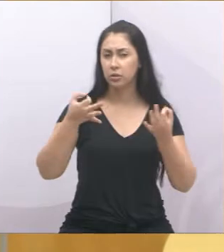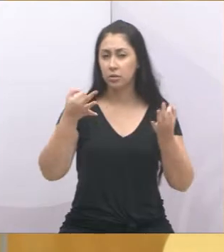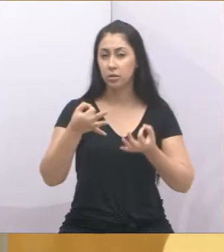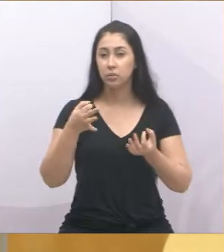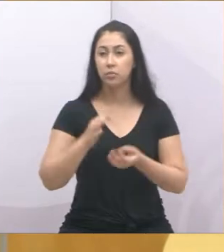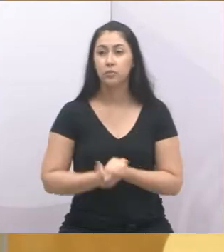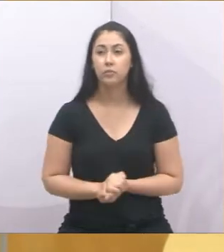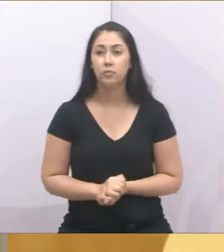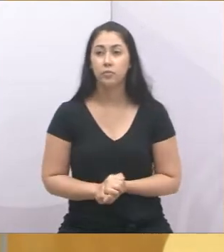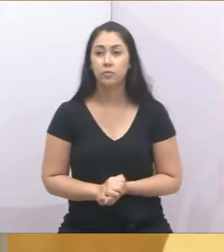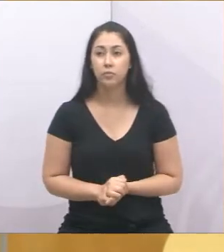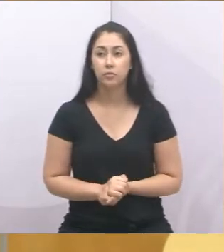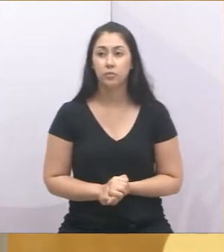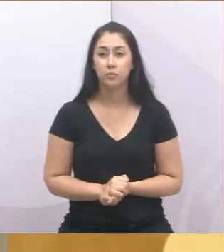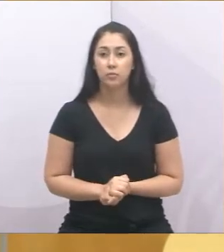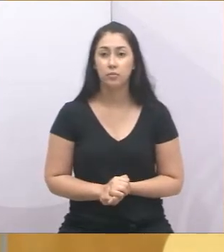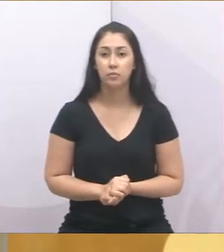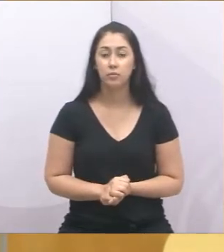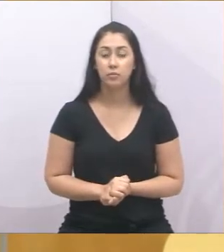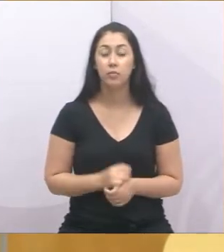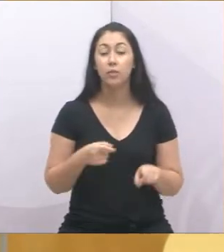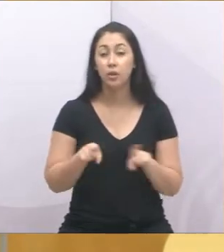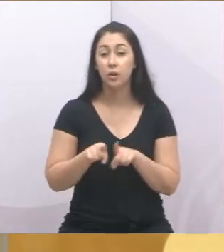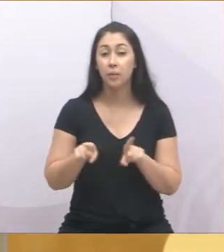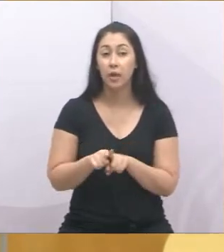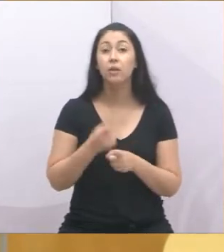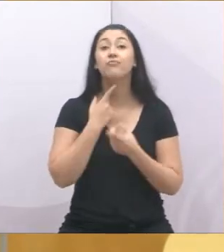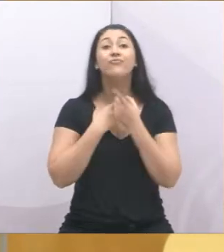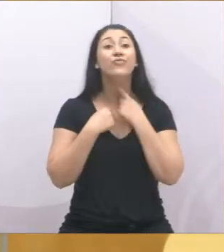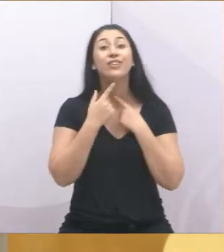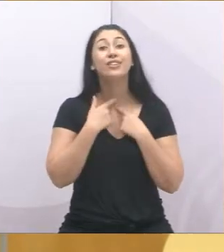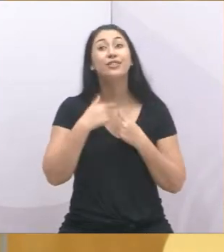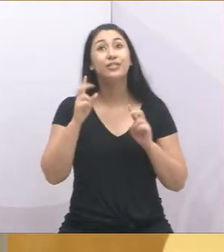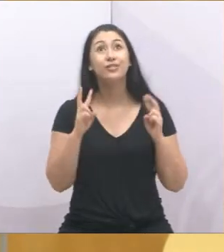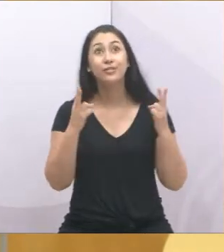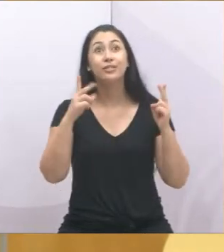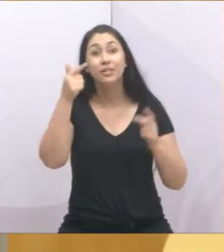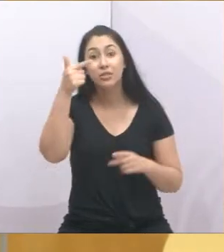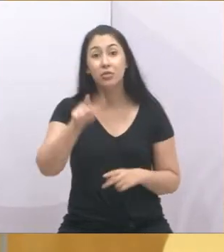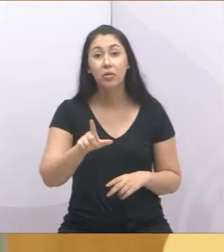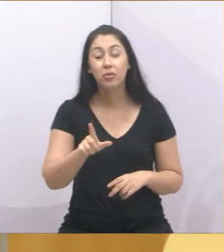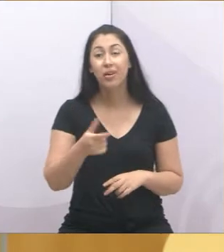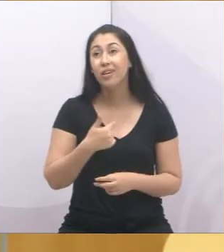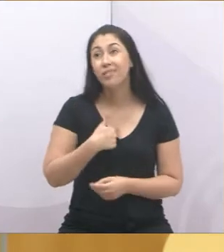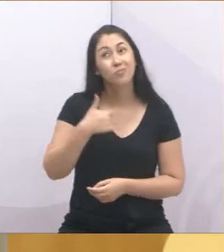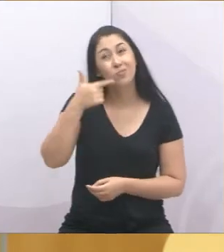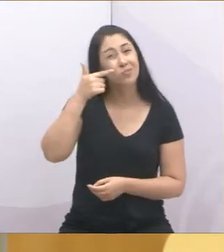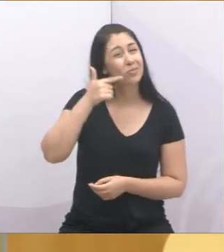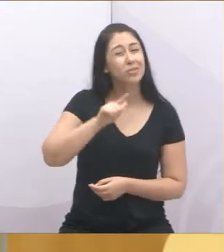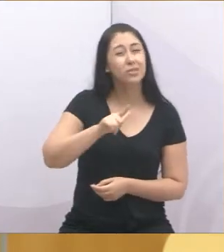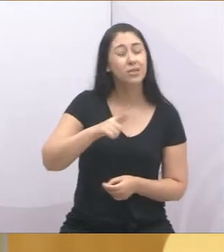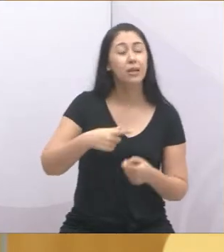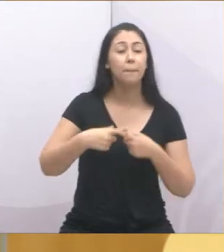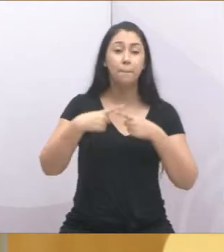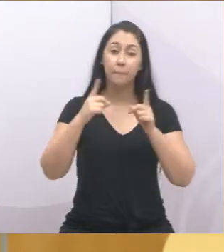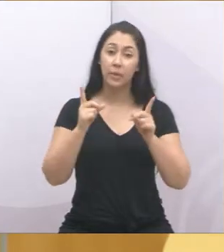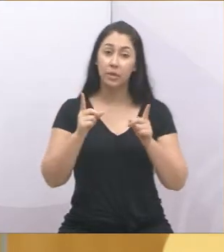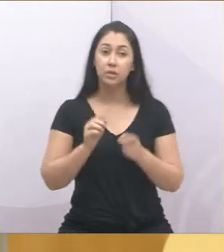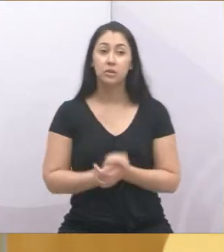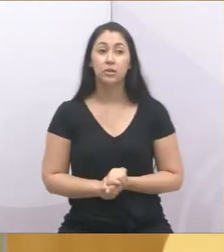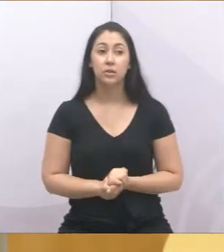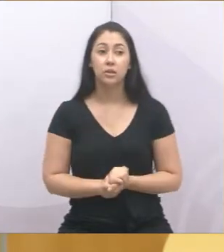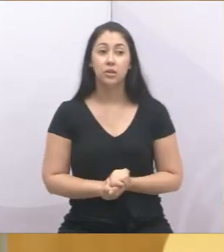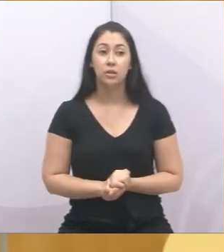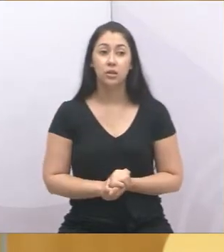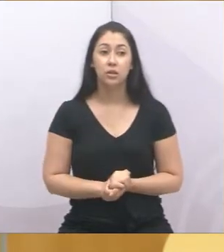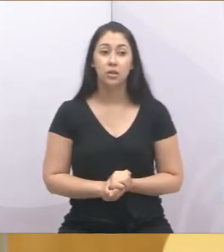vida, e tinha, sim, a vontade de ser reeleito, mas como não chegamos, mas o outro projeto que foi